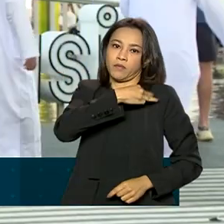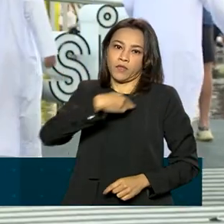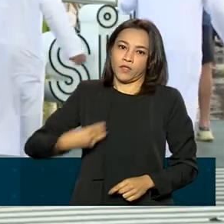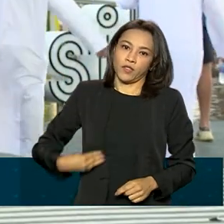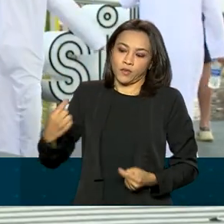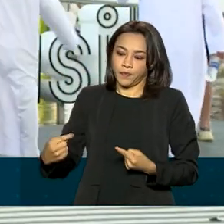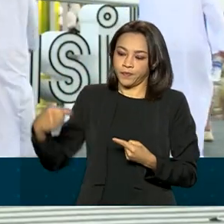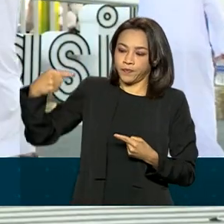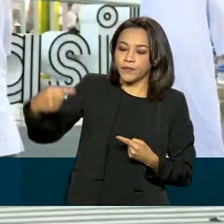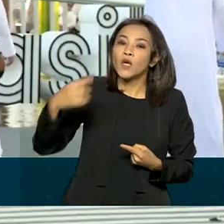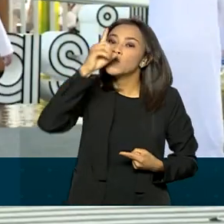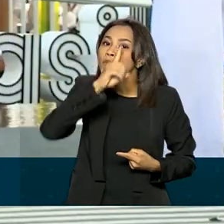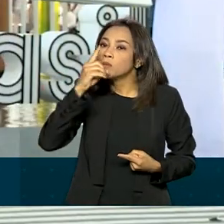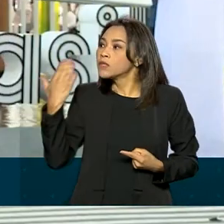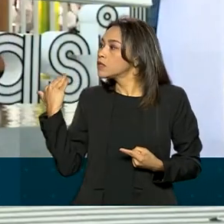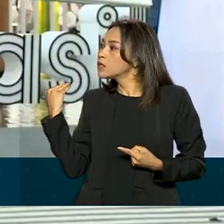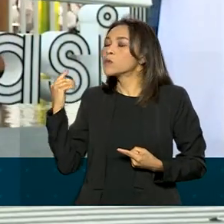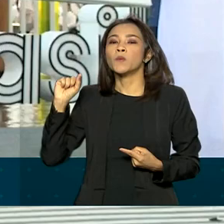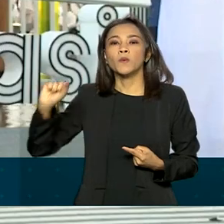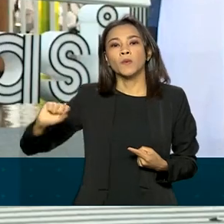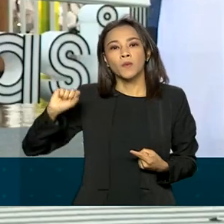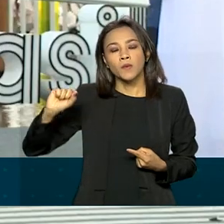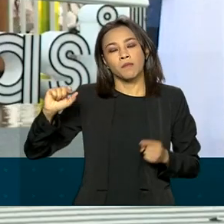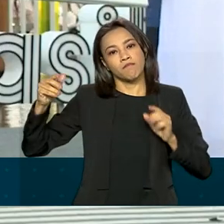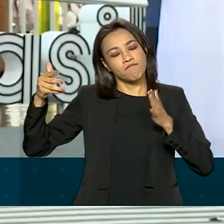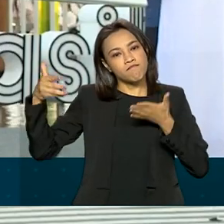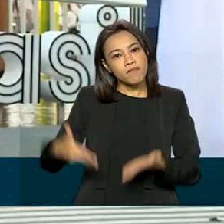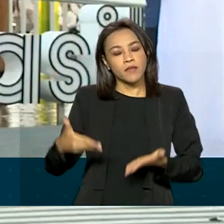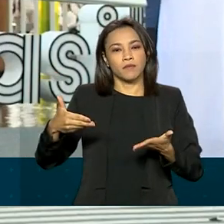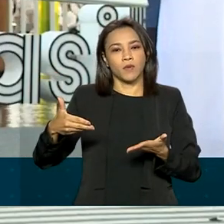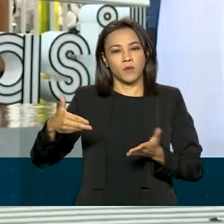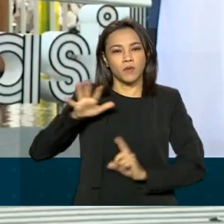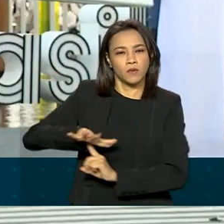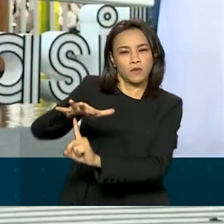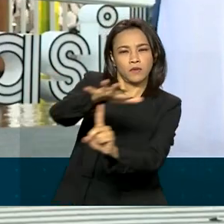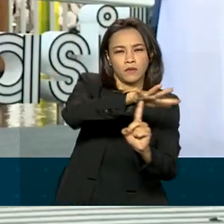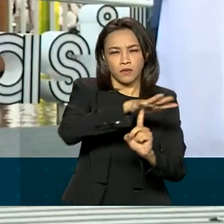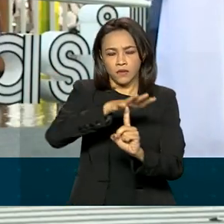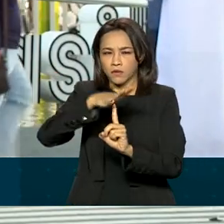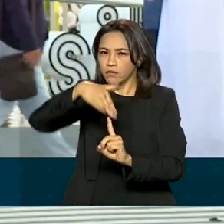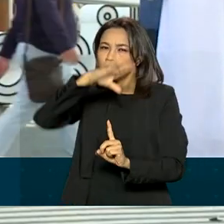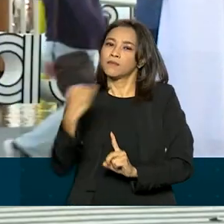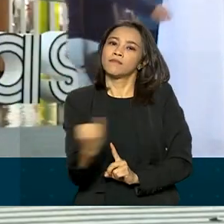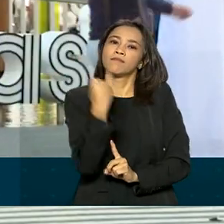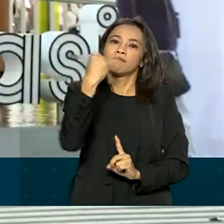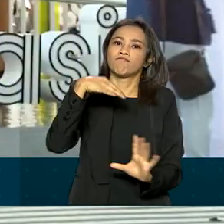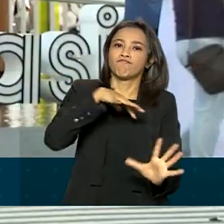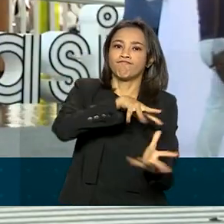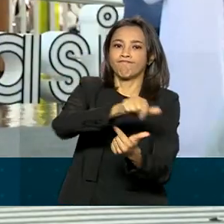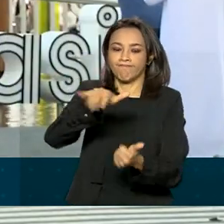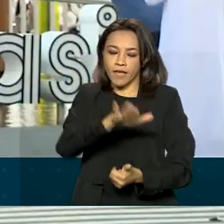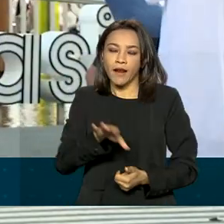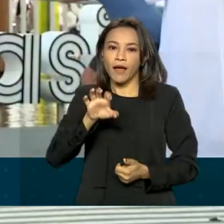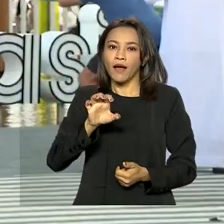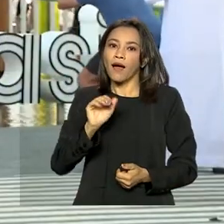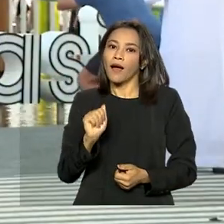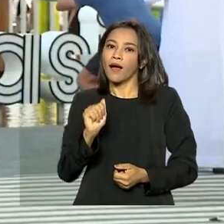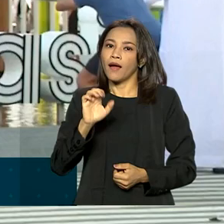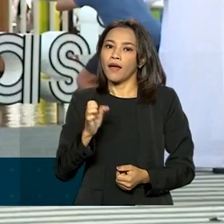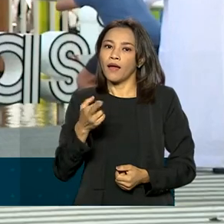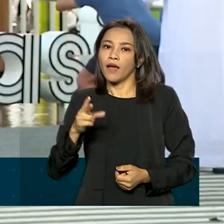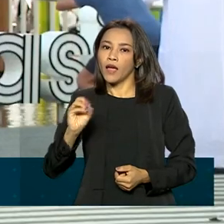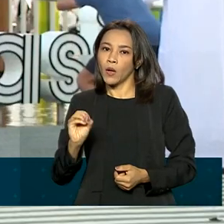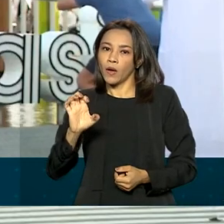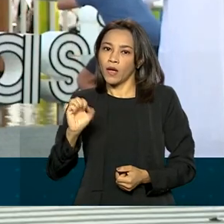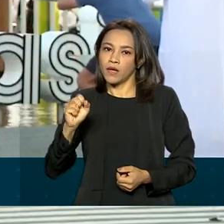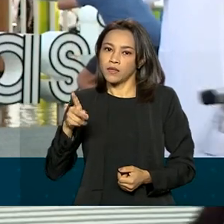No domingo, ele participou de uma das feiras mais importantes do mundo do setor aeroespacial e também conheceu